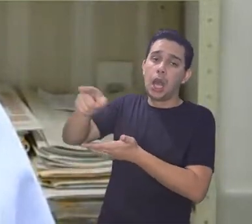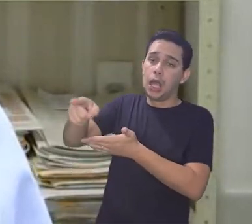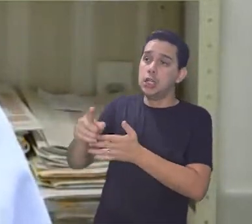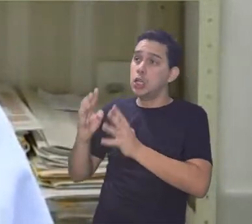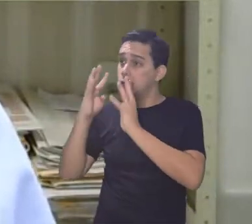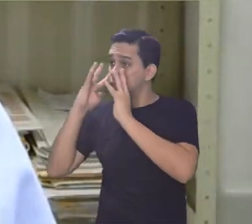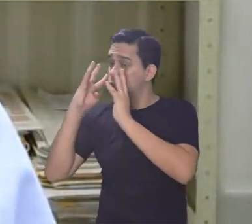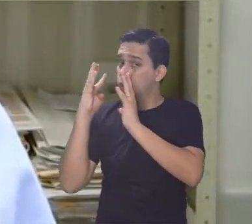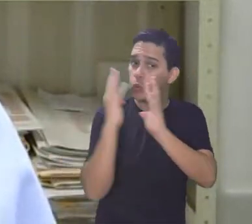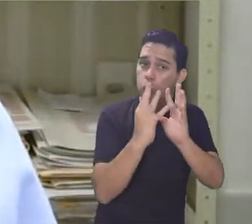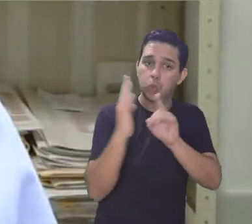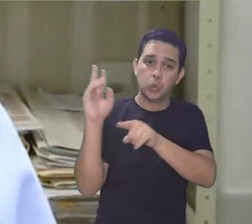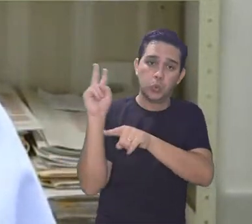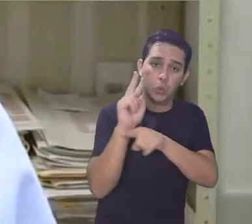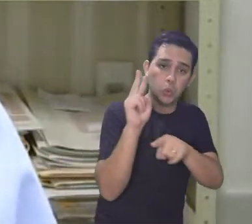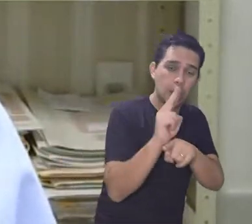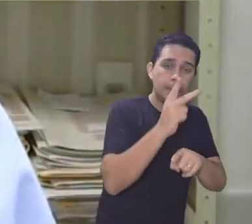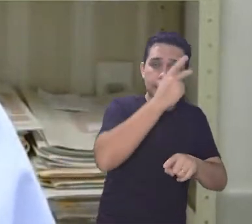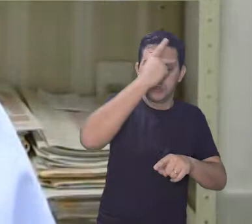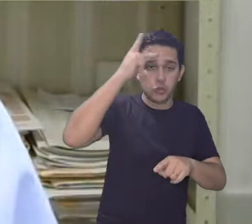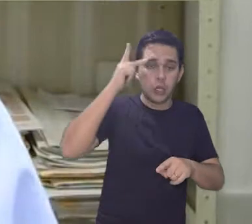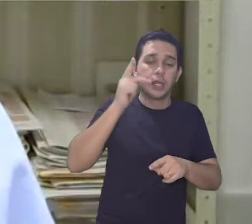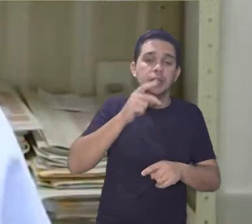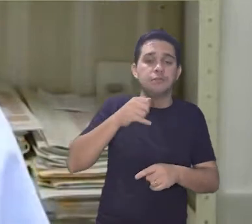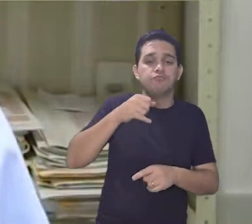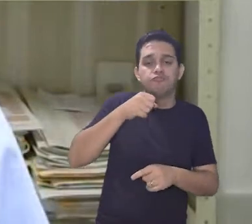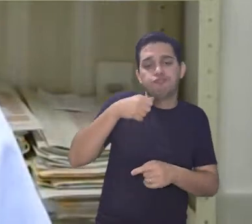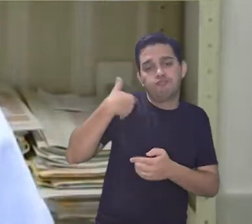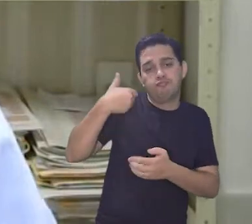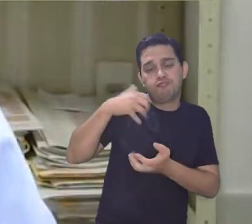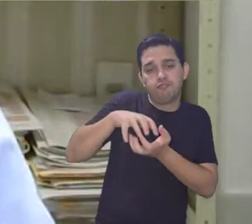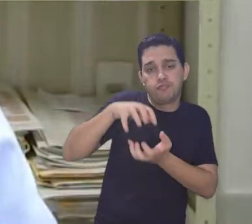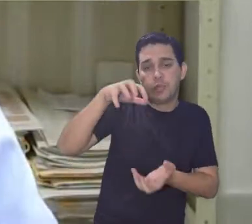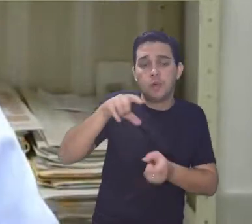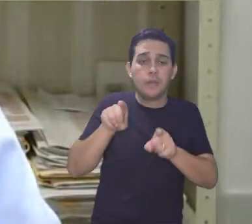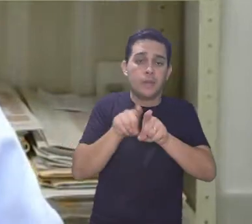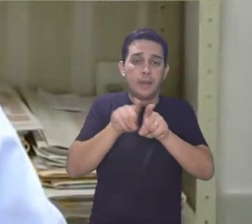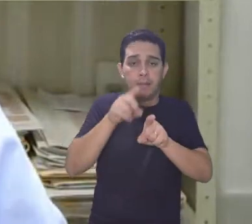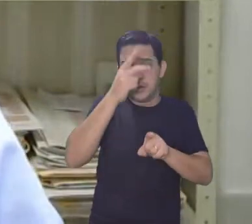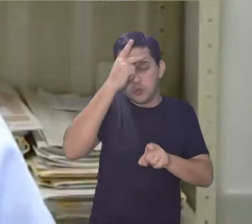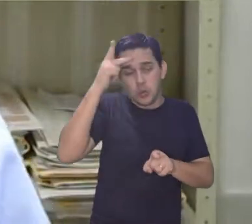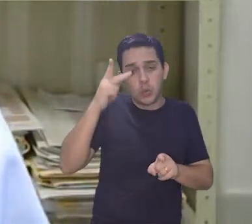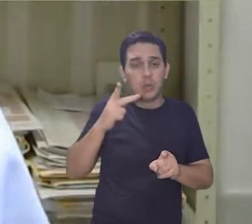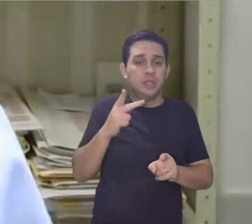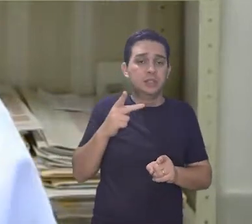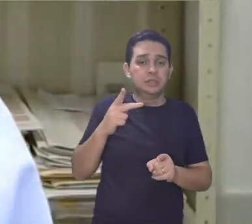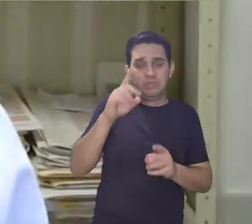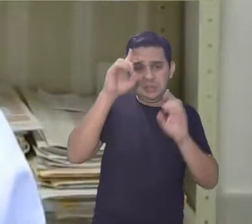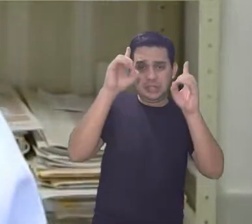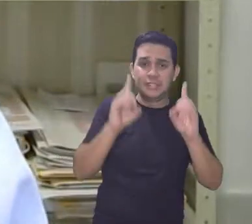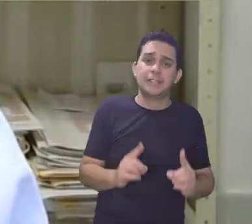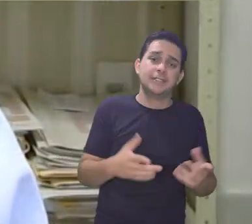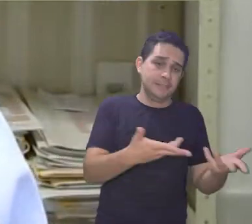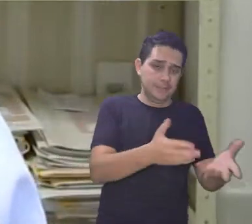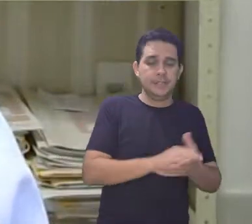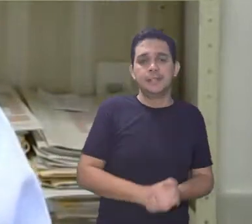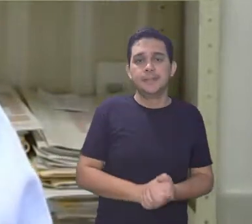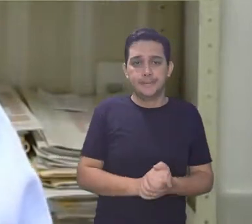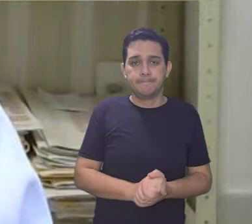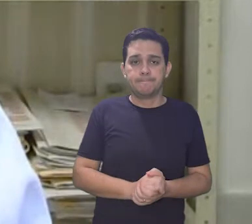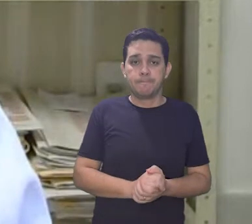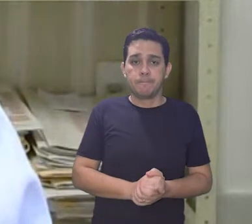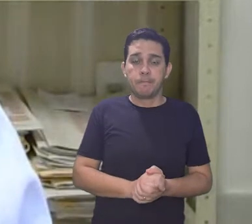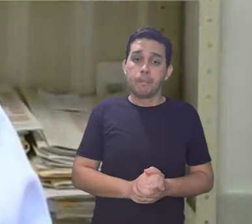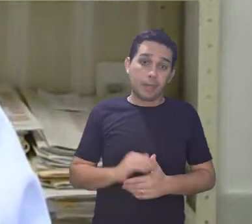pessoas idosas como pessoas com deficiência, o direito ao atendimento prioritário, né? É bom que se diga também que